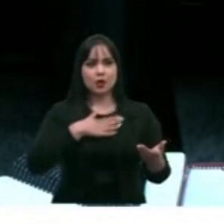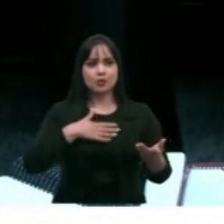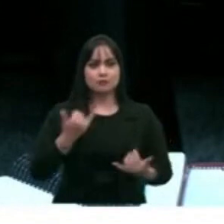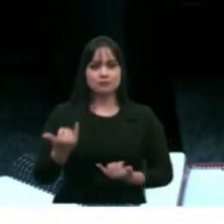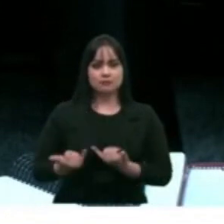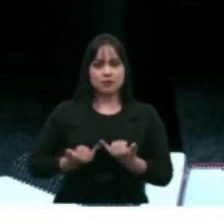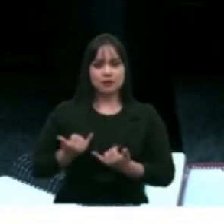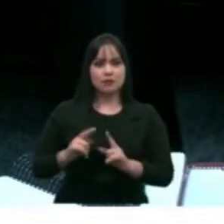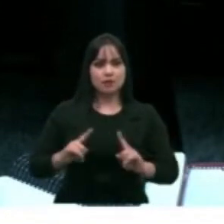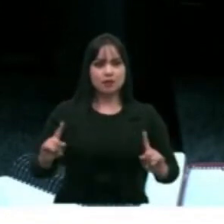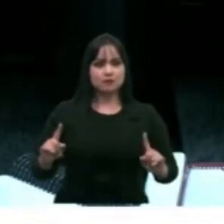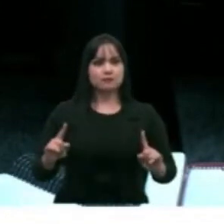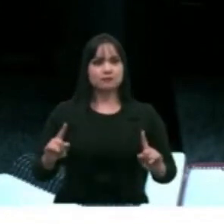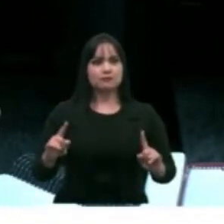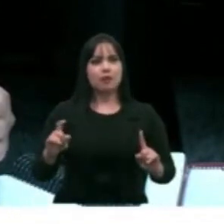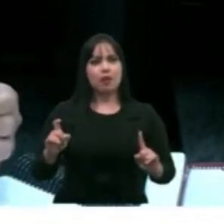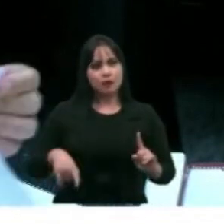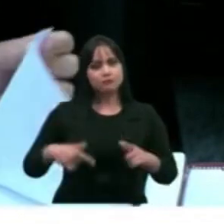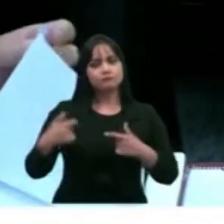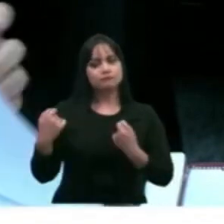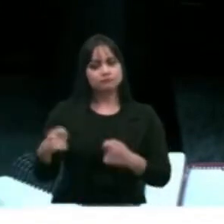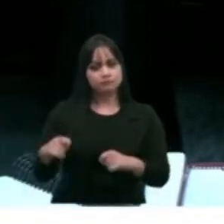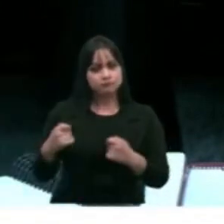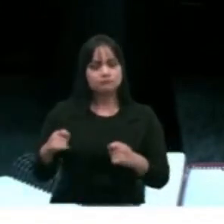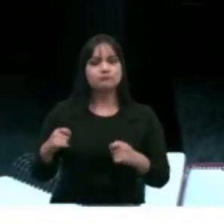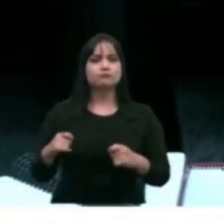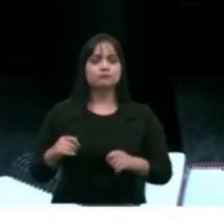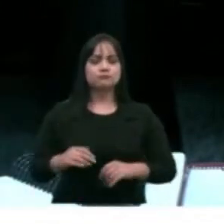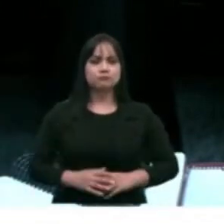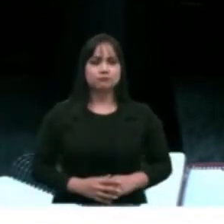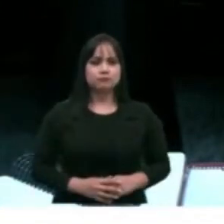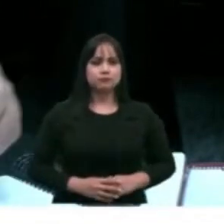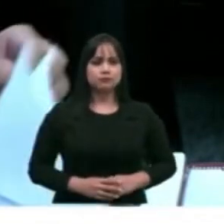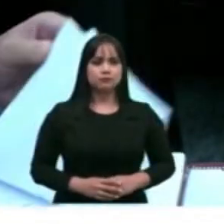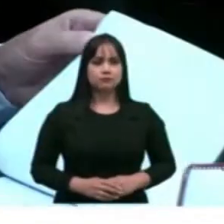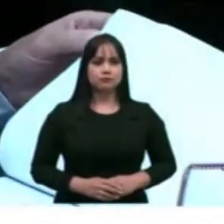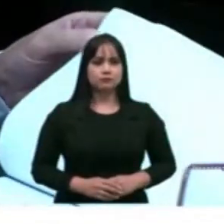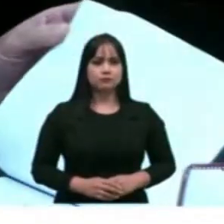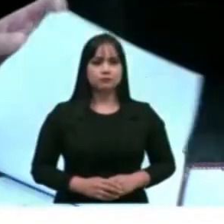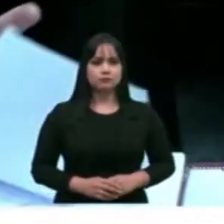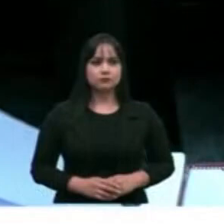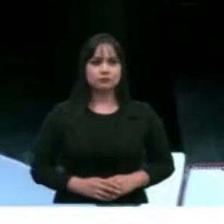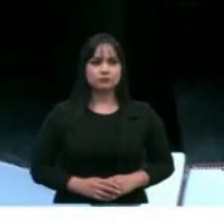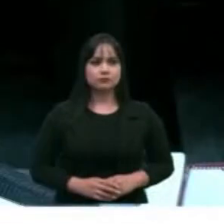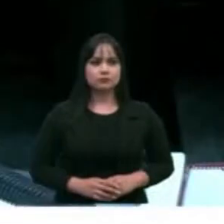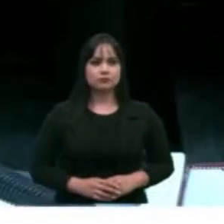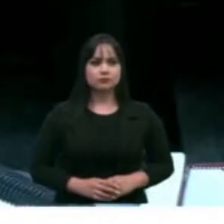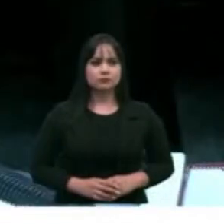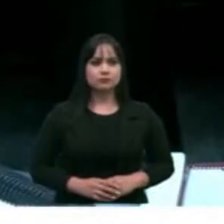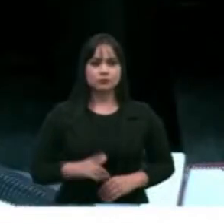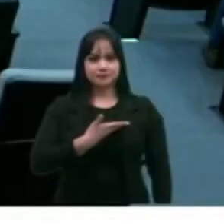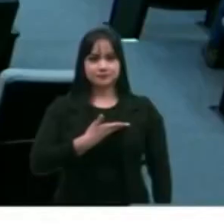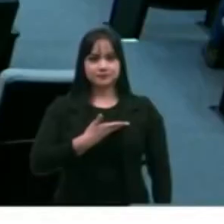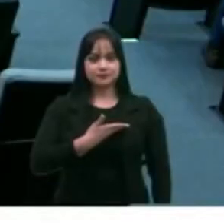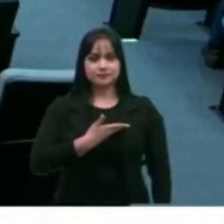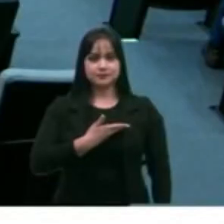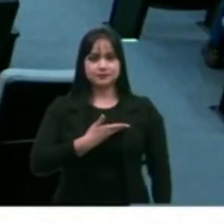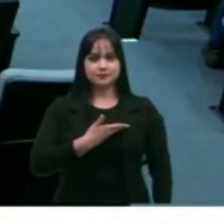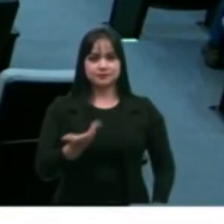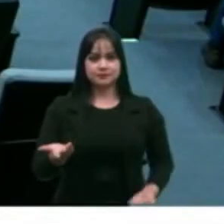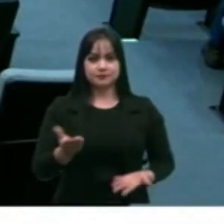que pediu a abertura do padre a magistrada não comparecer às audiências realizadas no fórum em que trabalhava